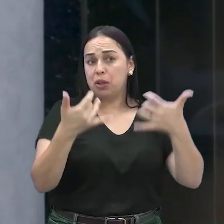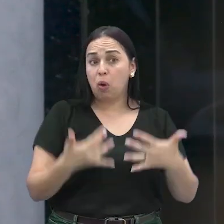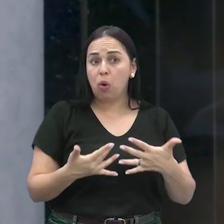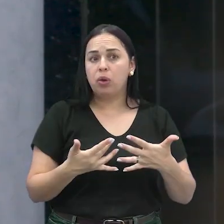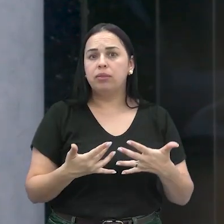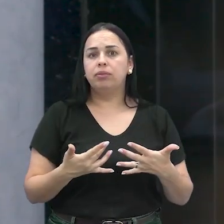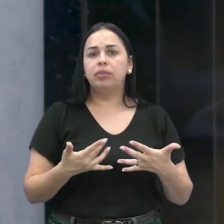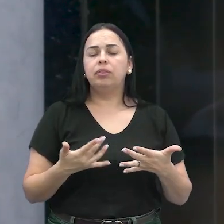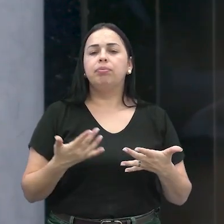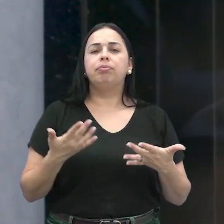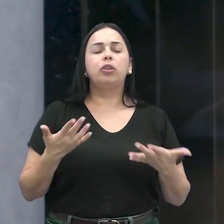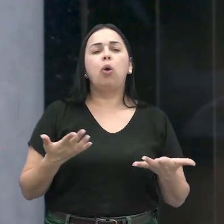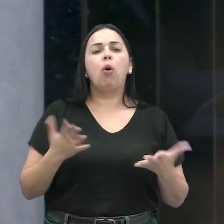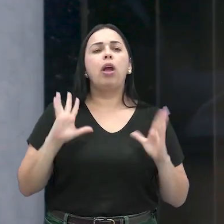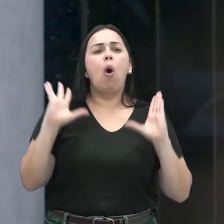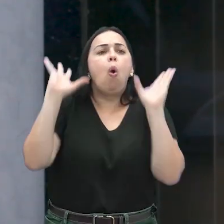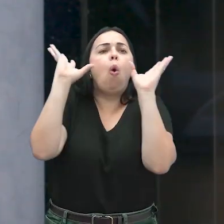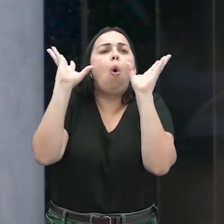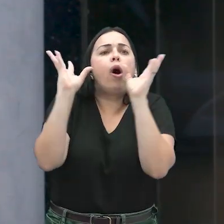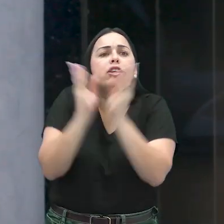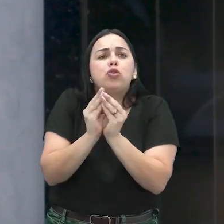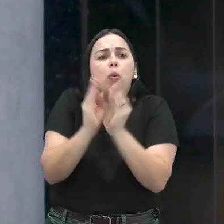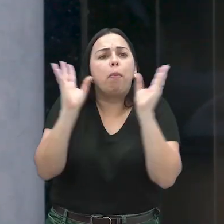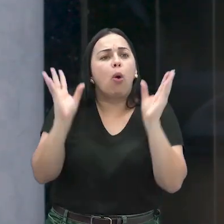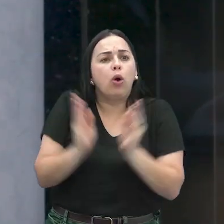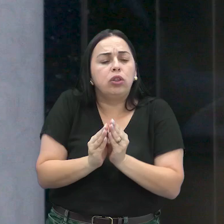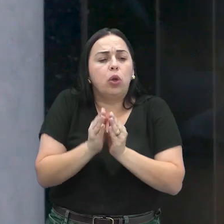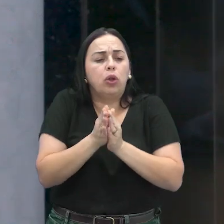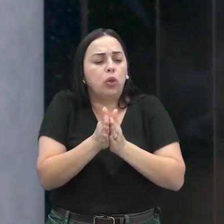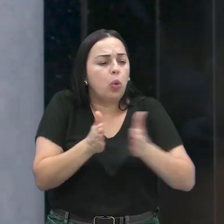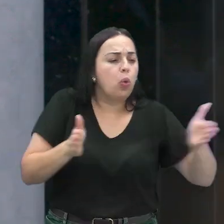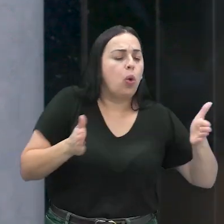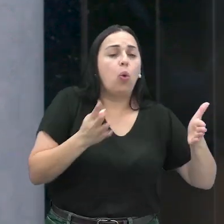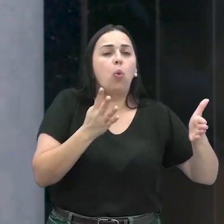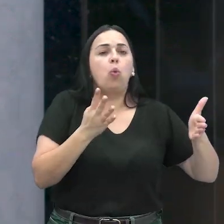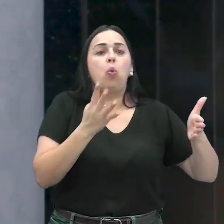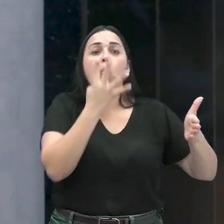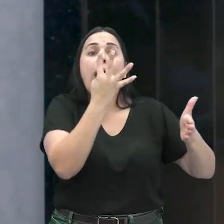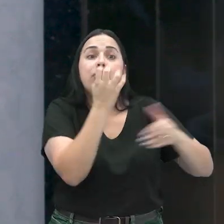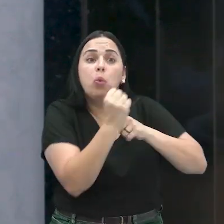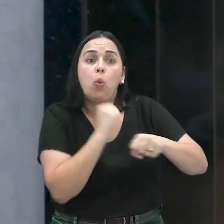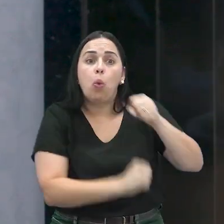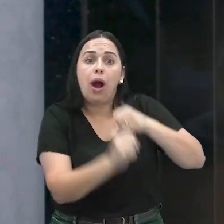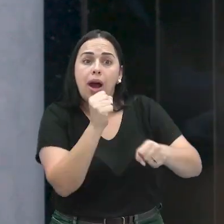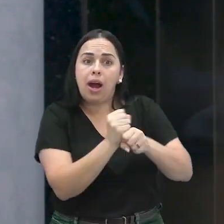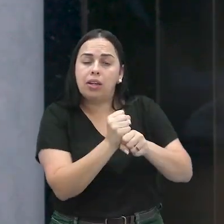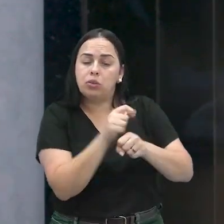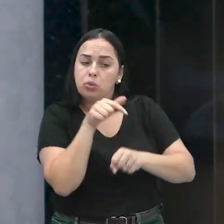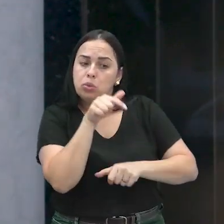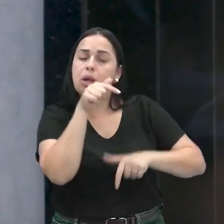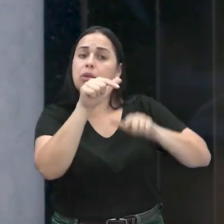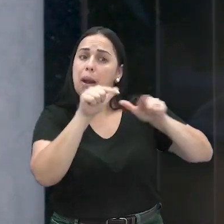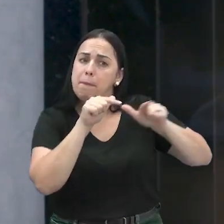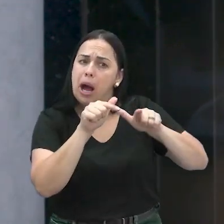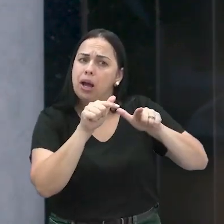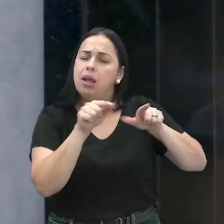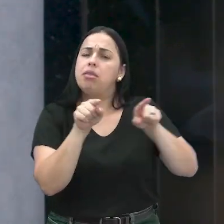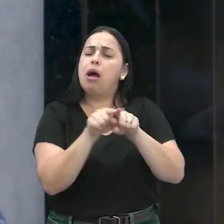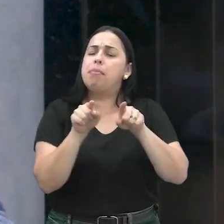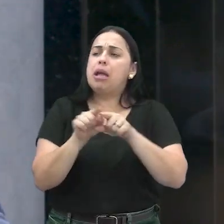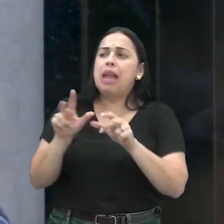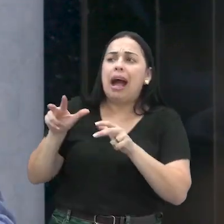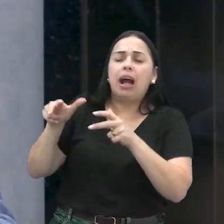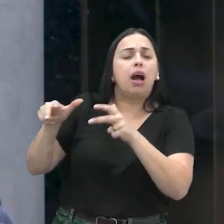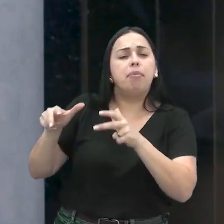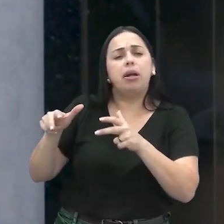comentou, que balanço o senhor faz do último mandato, dos últimos 4 anos, não só da sua atuação,